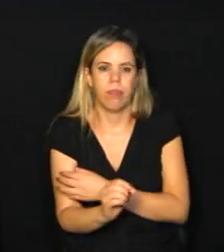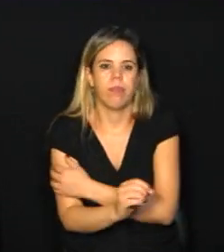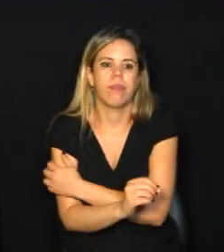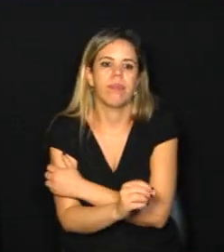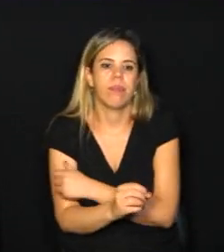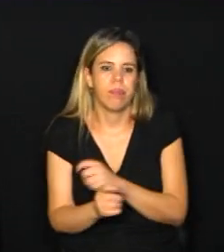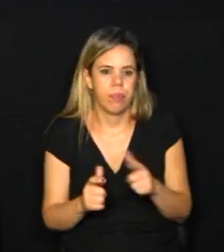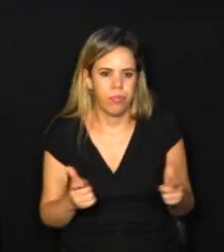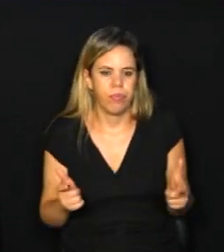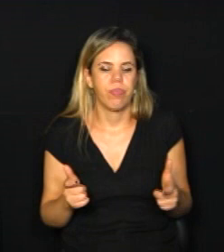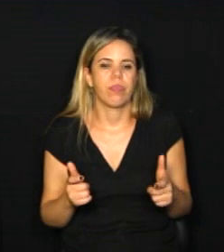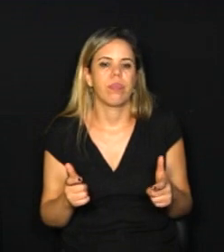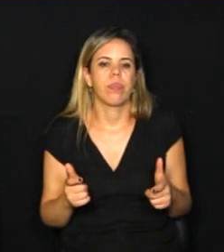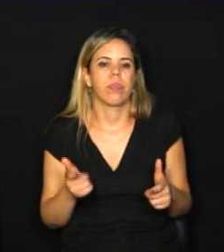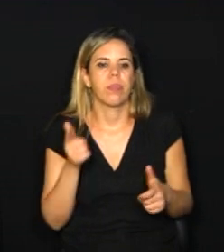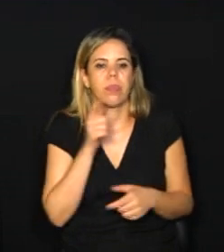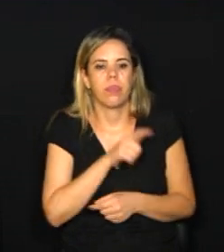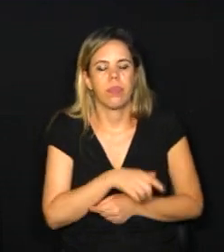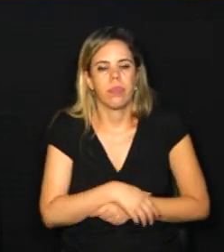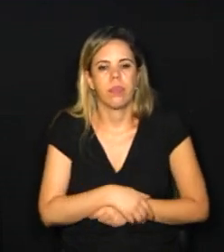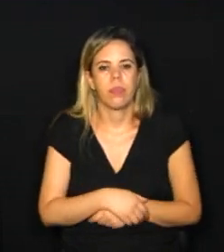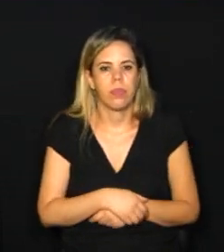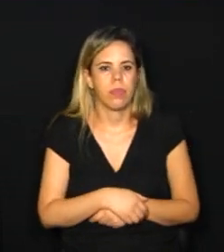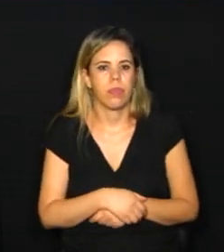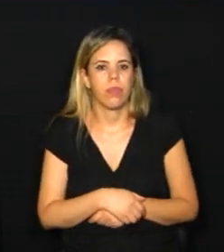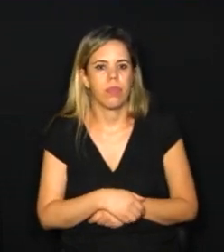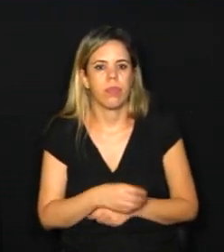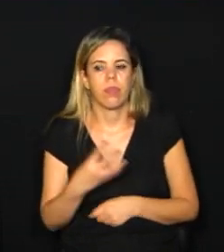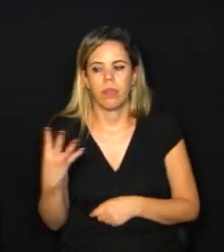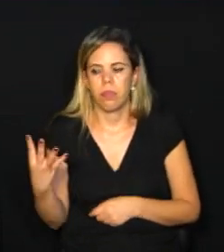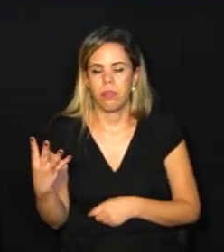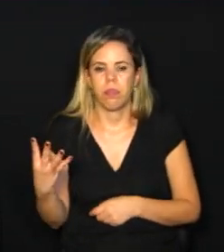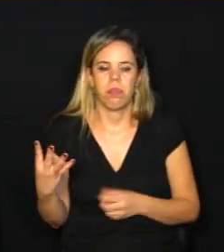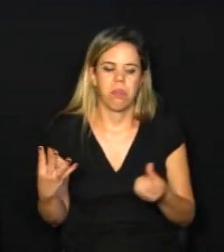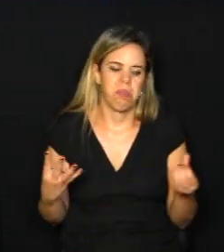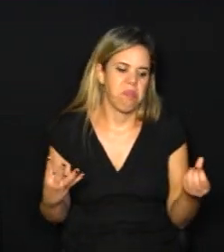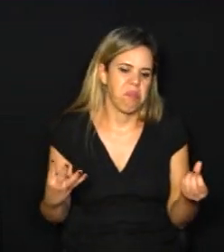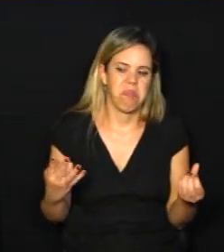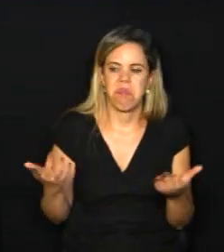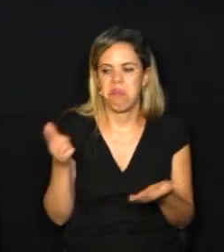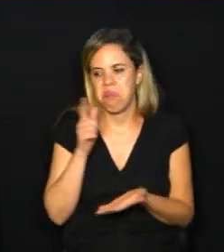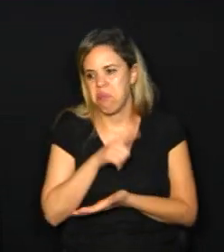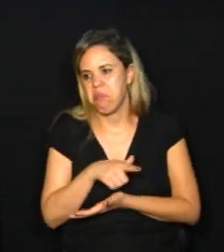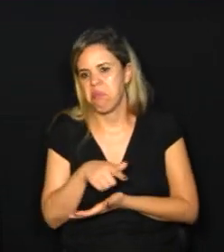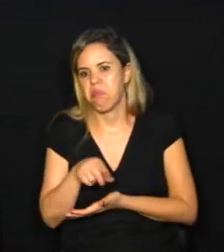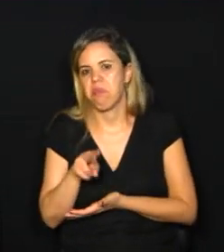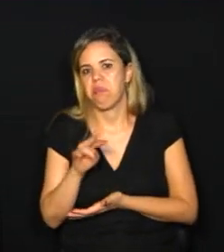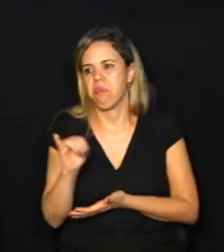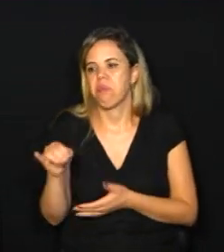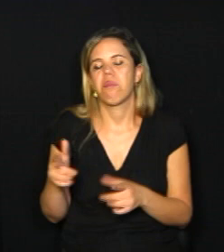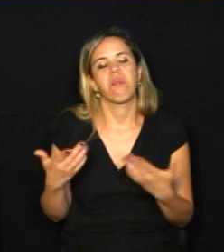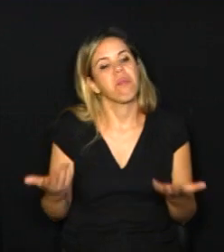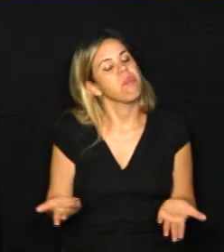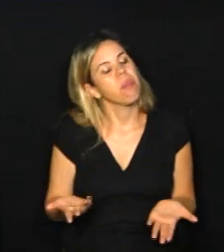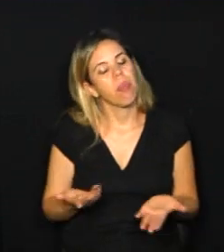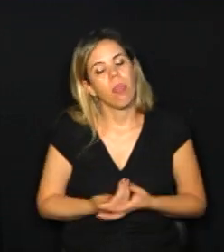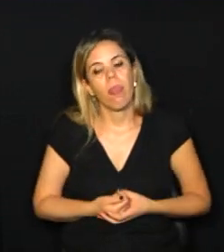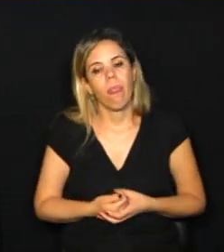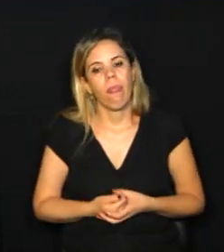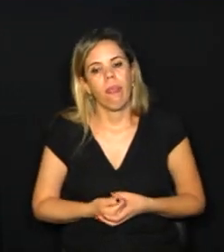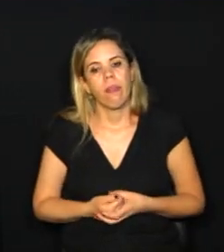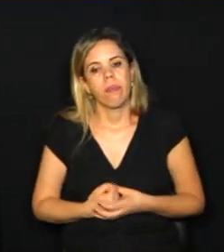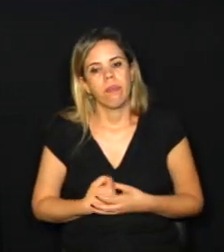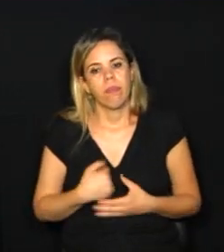vai ampliar aquilo que eles conseguirem. Se for 4, é 4, se forem 6, é 6. De modo que isso vai